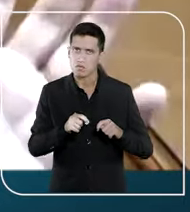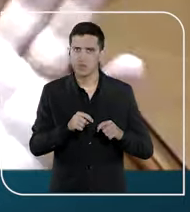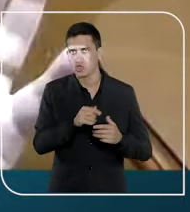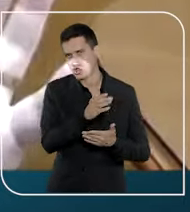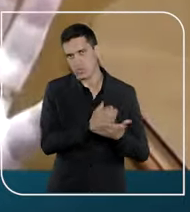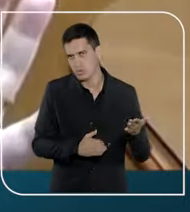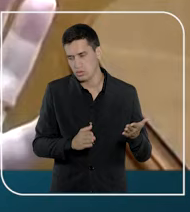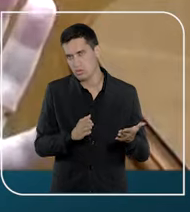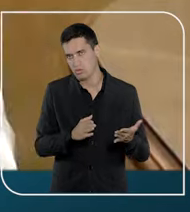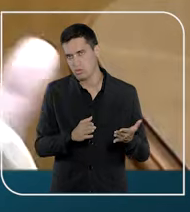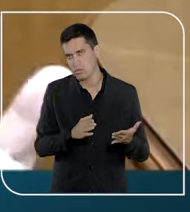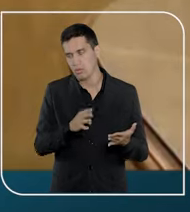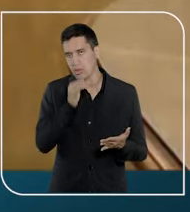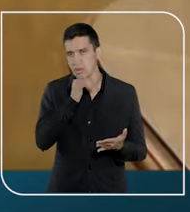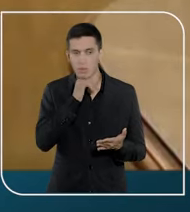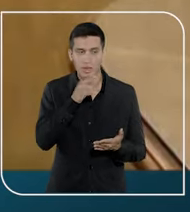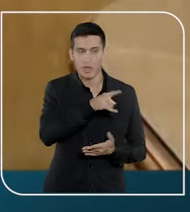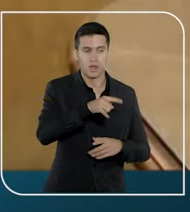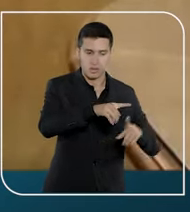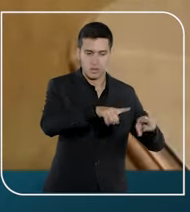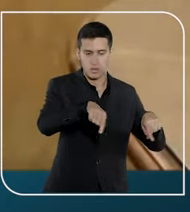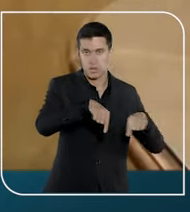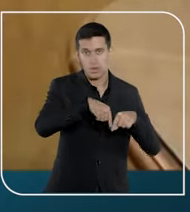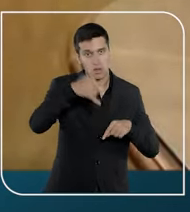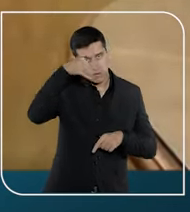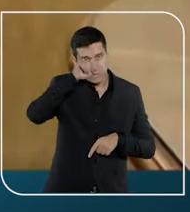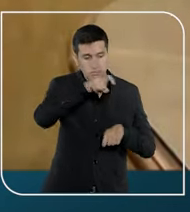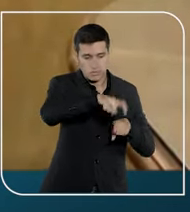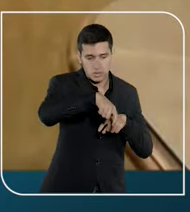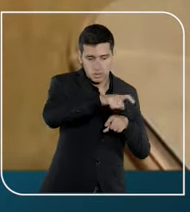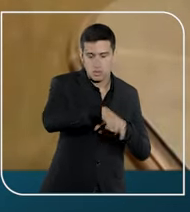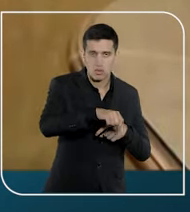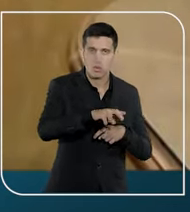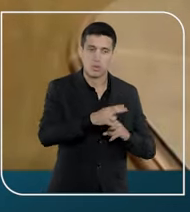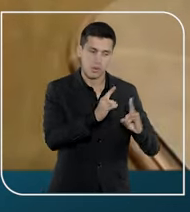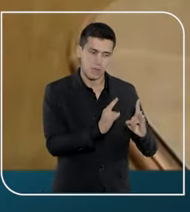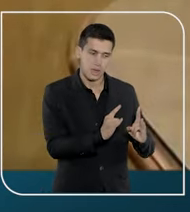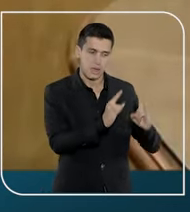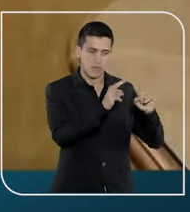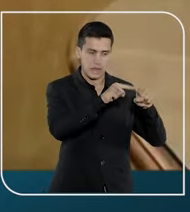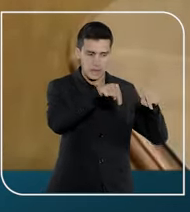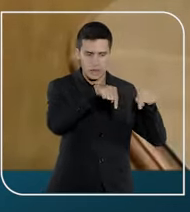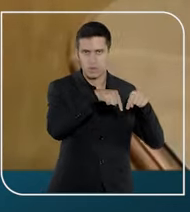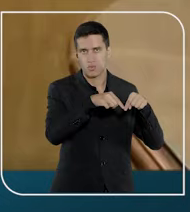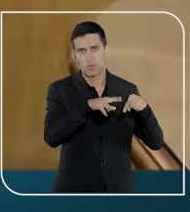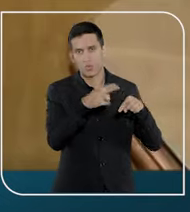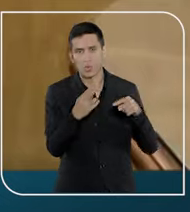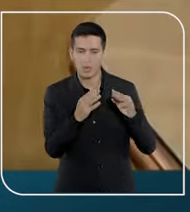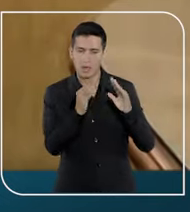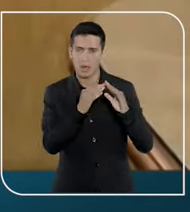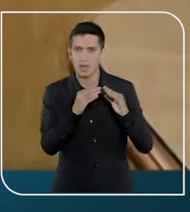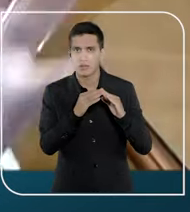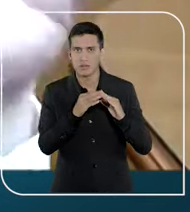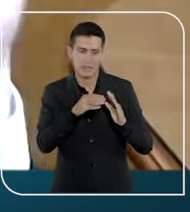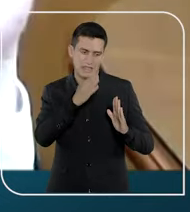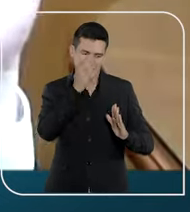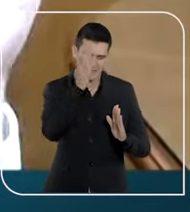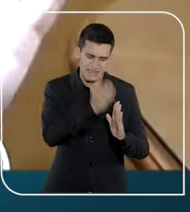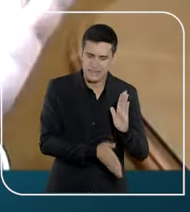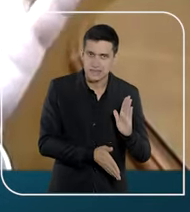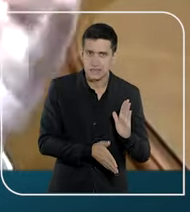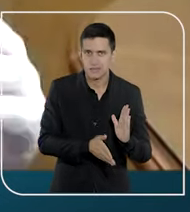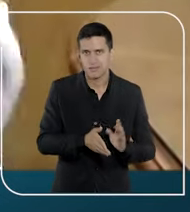é passível de divisão. Um apartamento, uma casa, não dá. Então, o avaliador já diz,